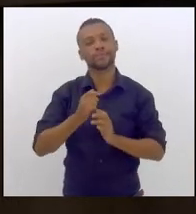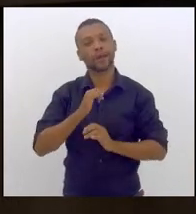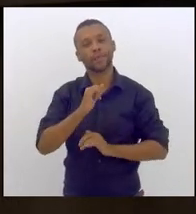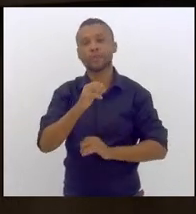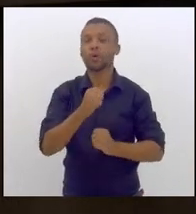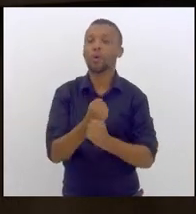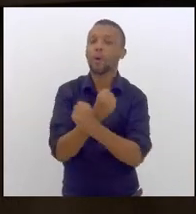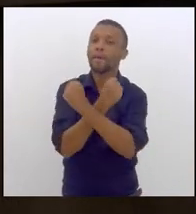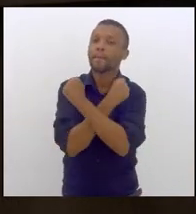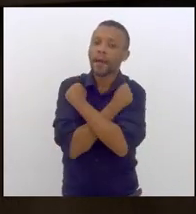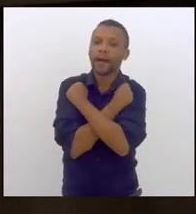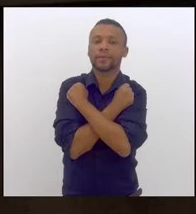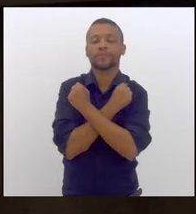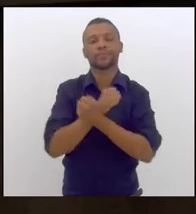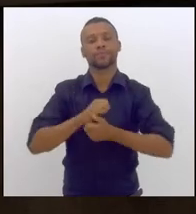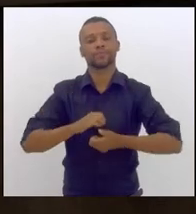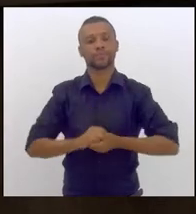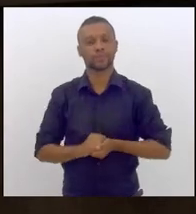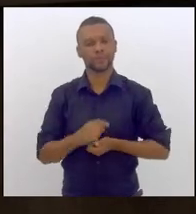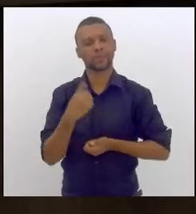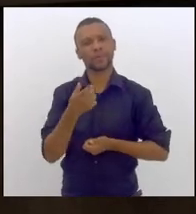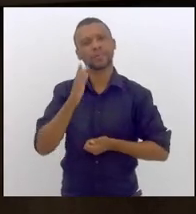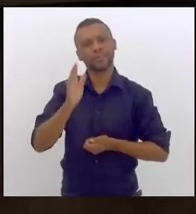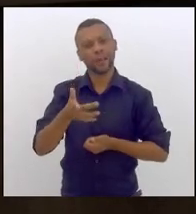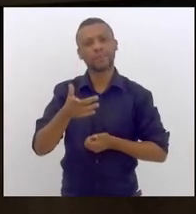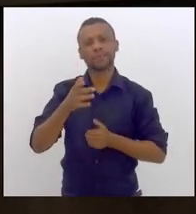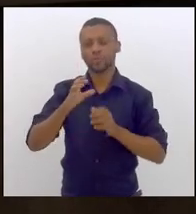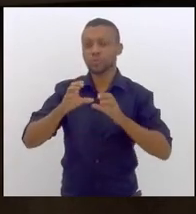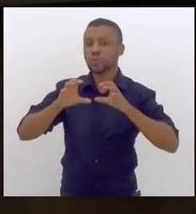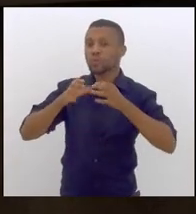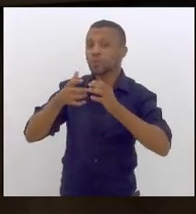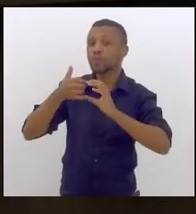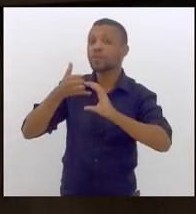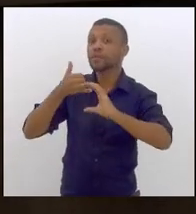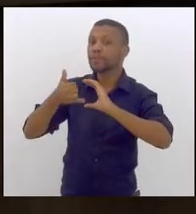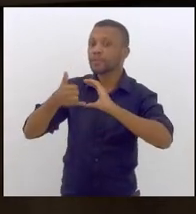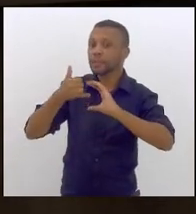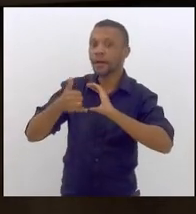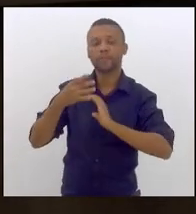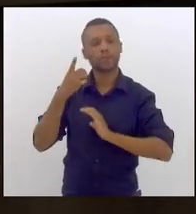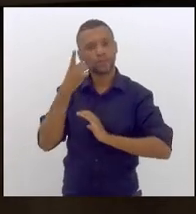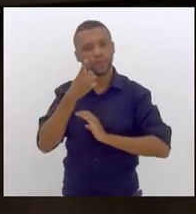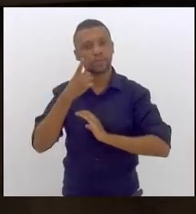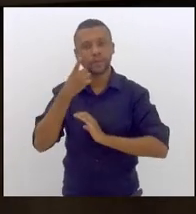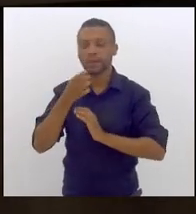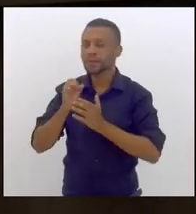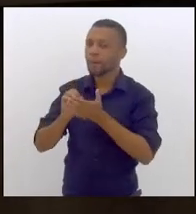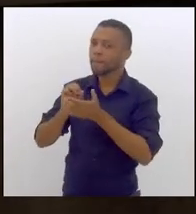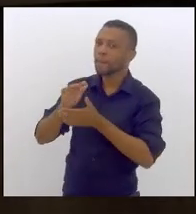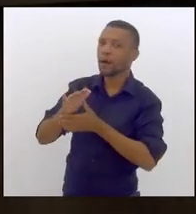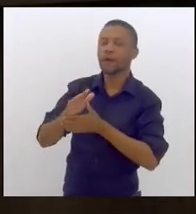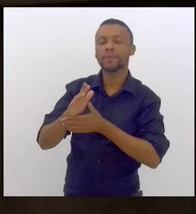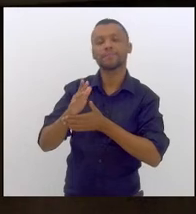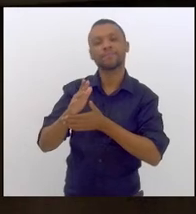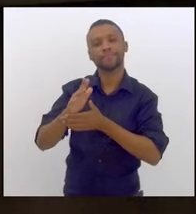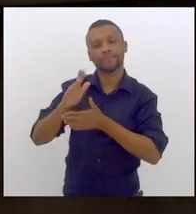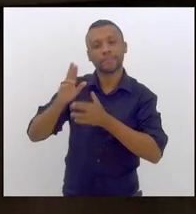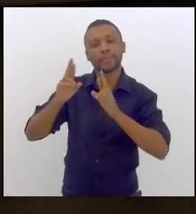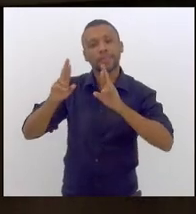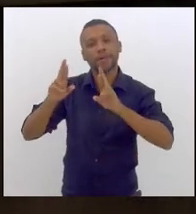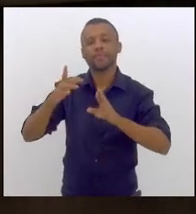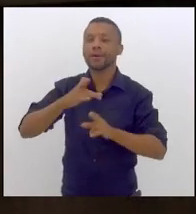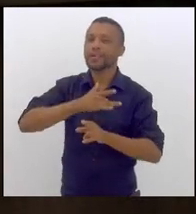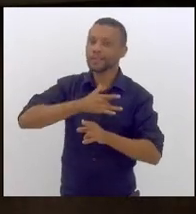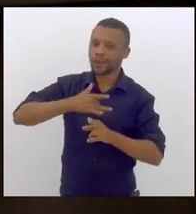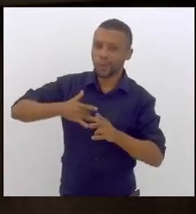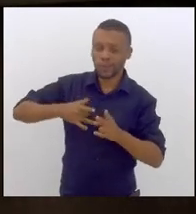já o que fizemos no grupo dos deputados, desejando a ela primeiro saúde, depois